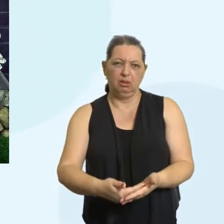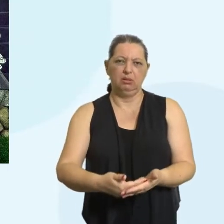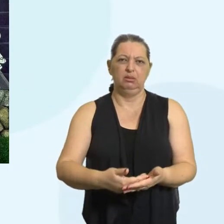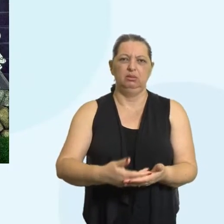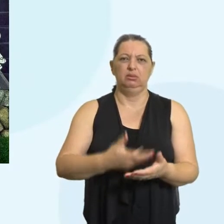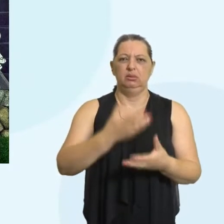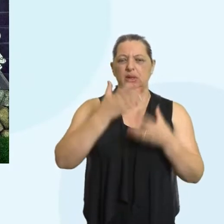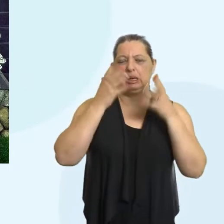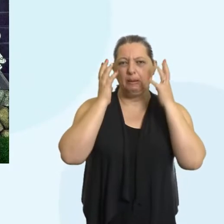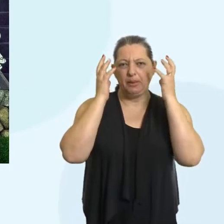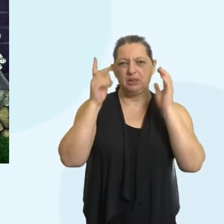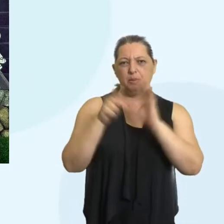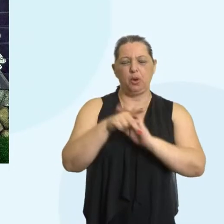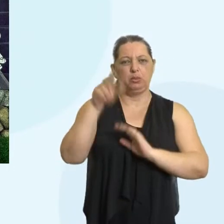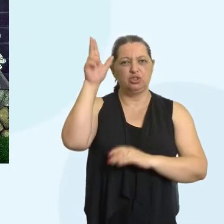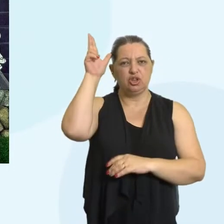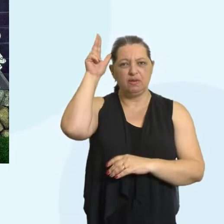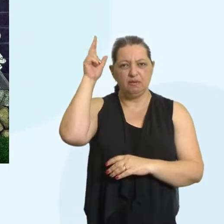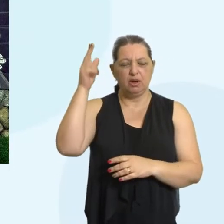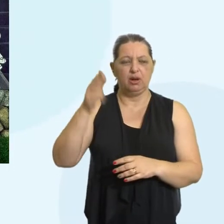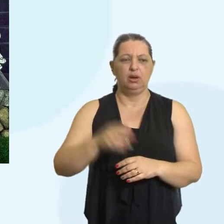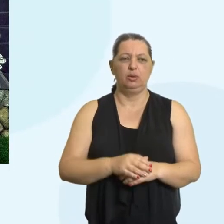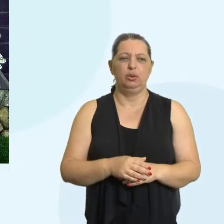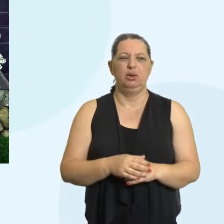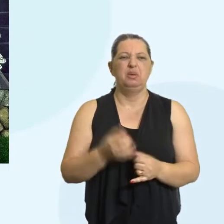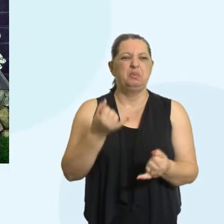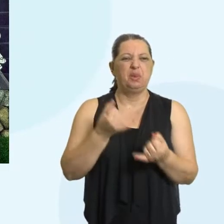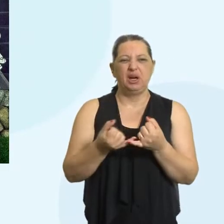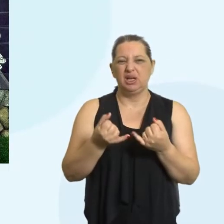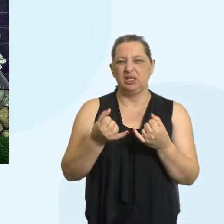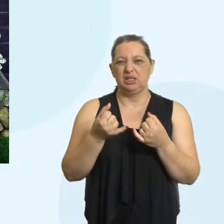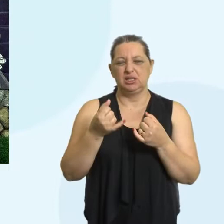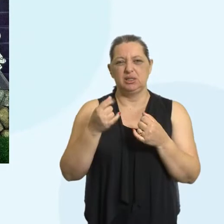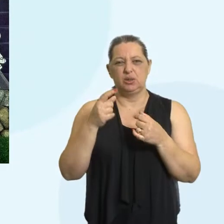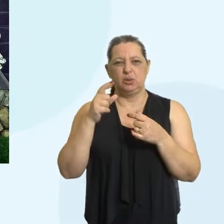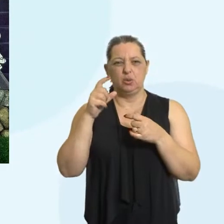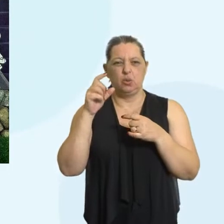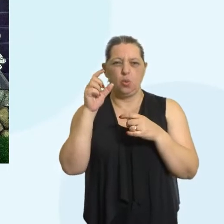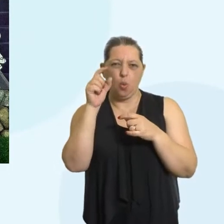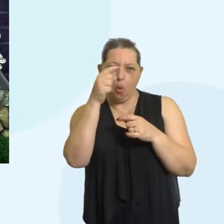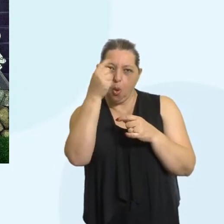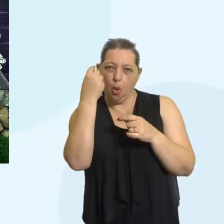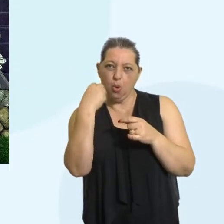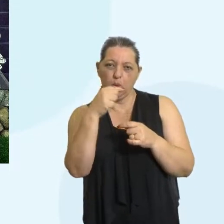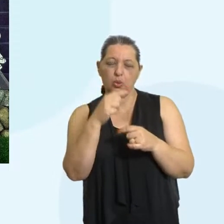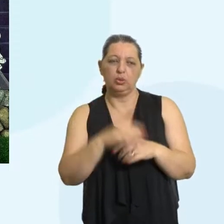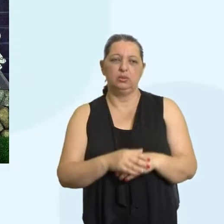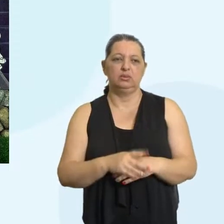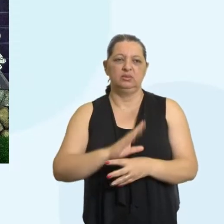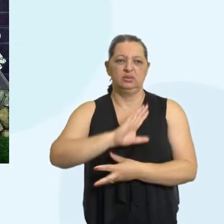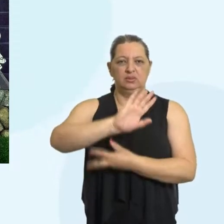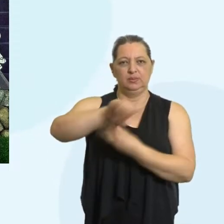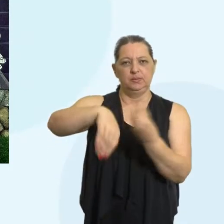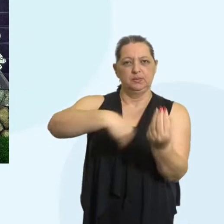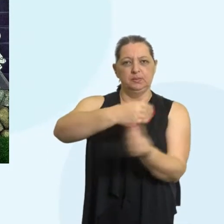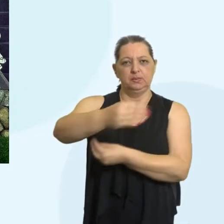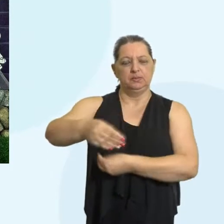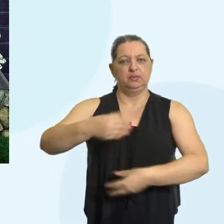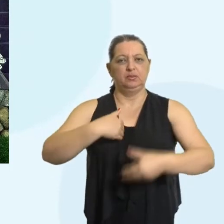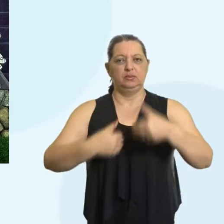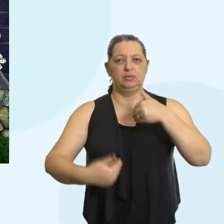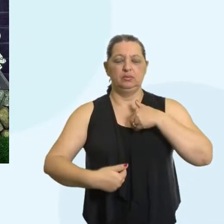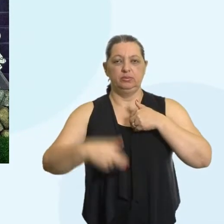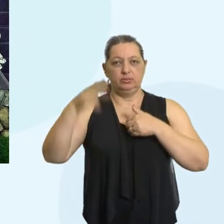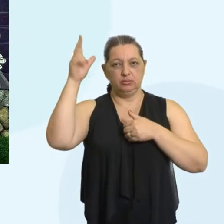uma lâmpada dentro de um parece um olho a mistura da coisa e aí vem um bolou que mistura corpo de